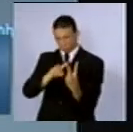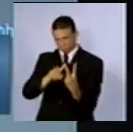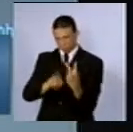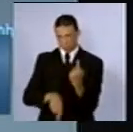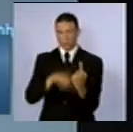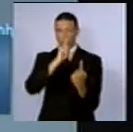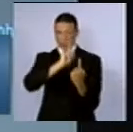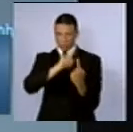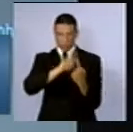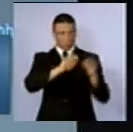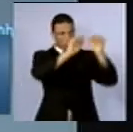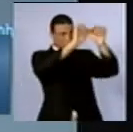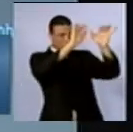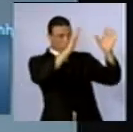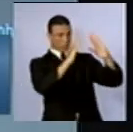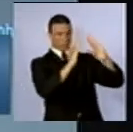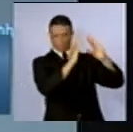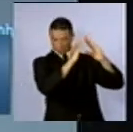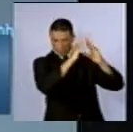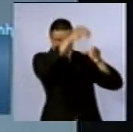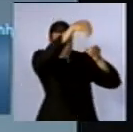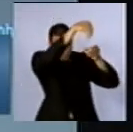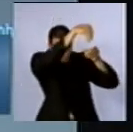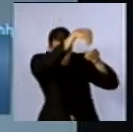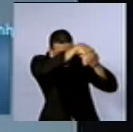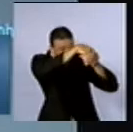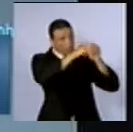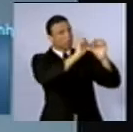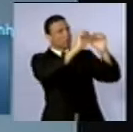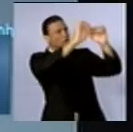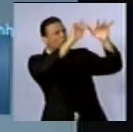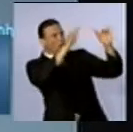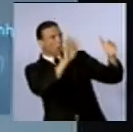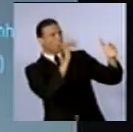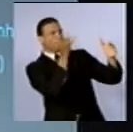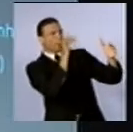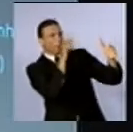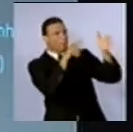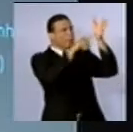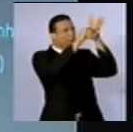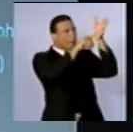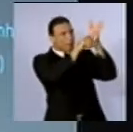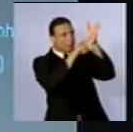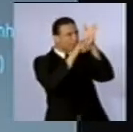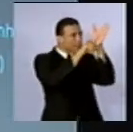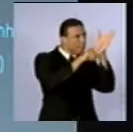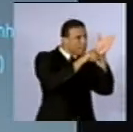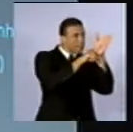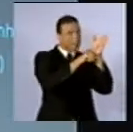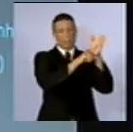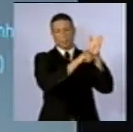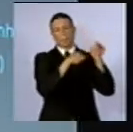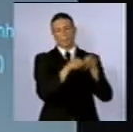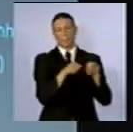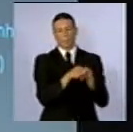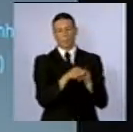24 horas no interior das residências das Crianças casos e controles e esta abordagem ela foi feita em todos os